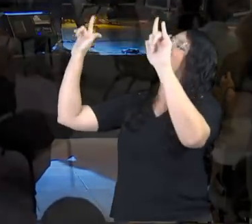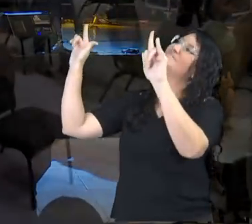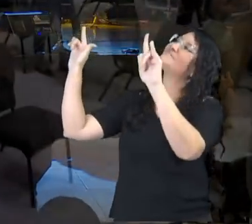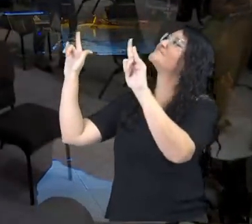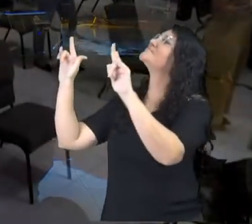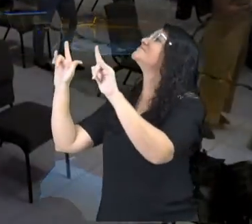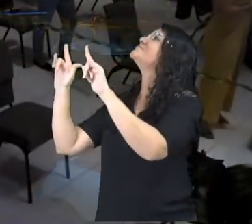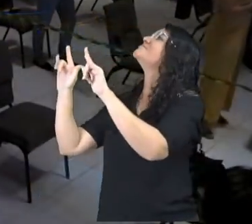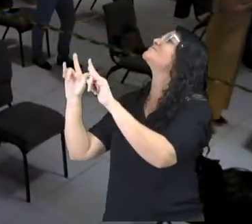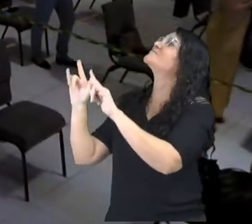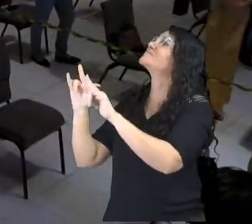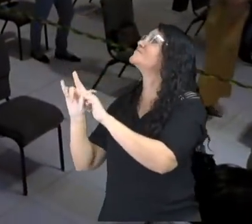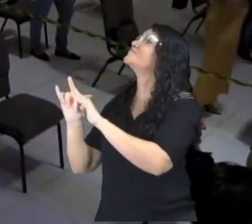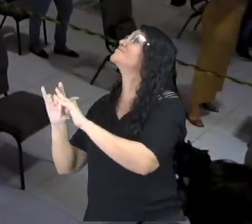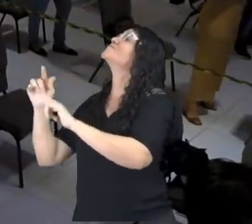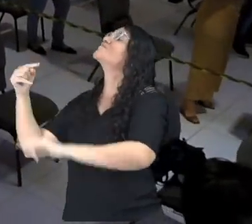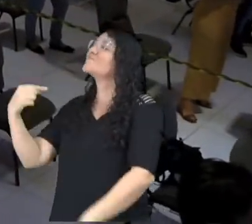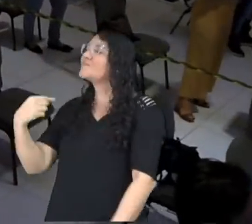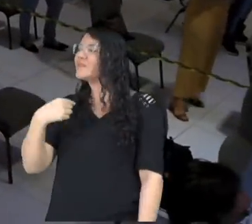te louvarei.